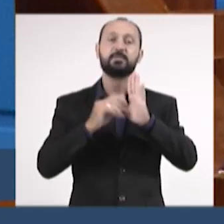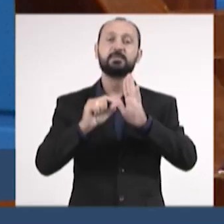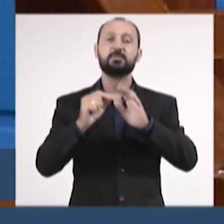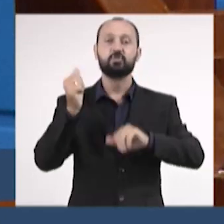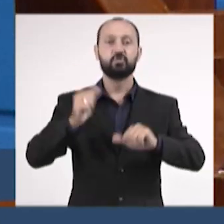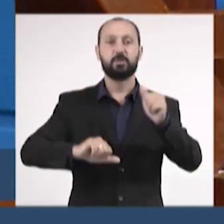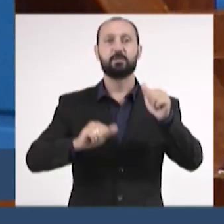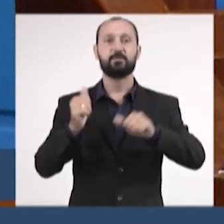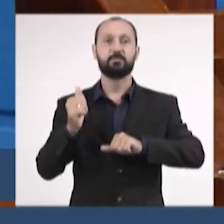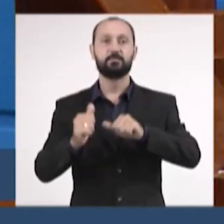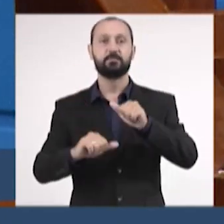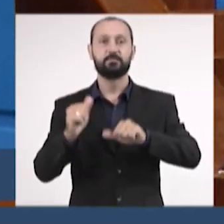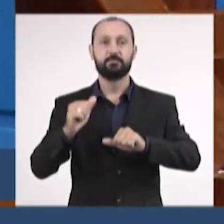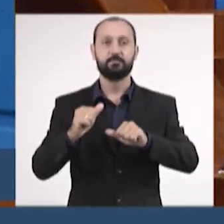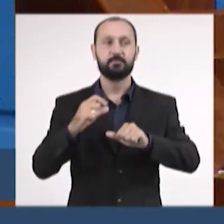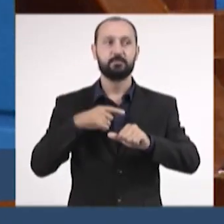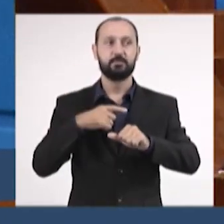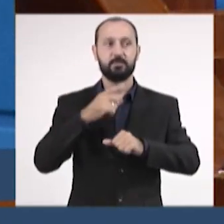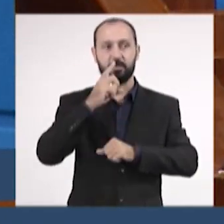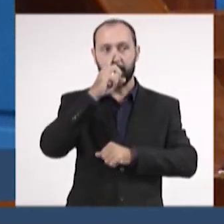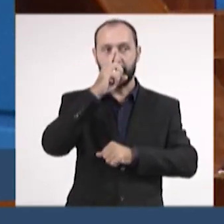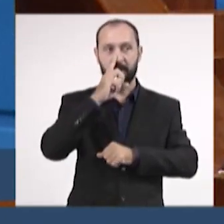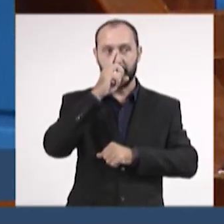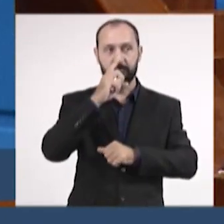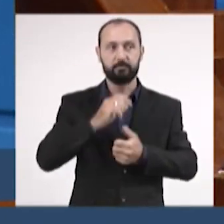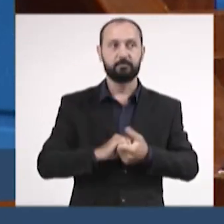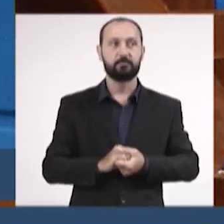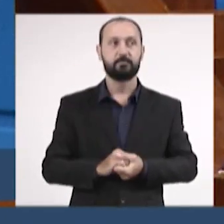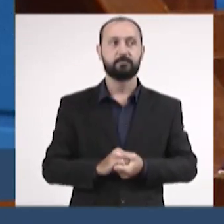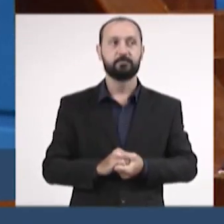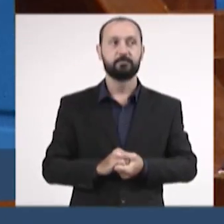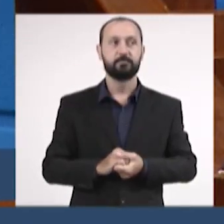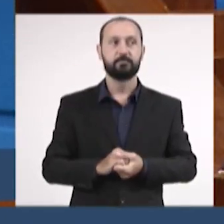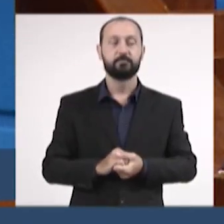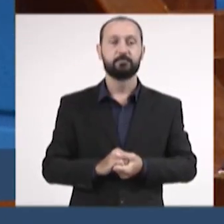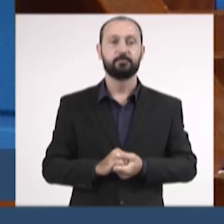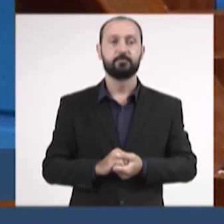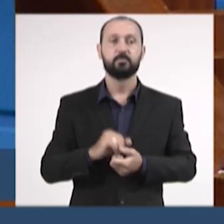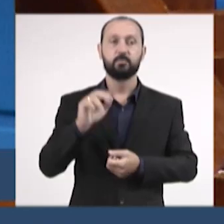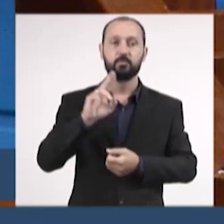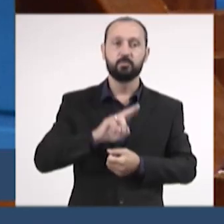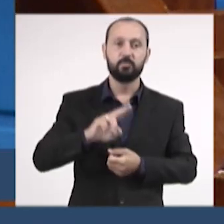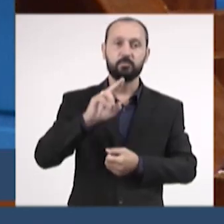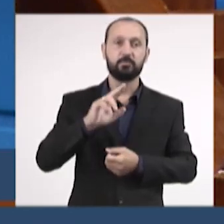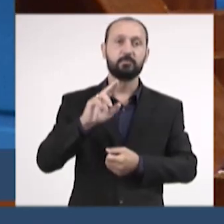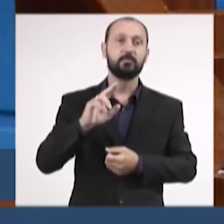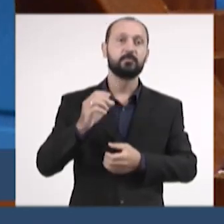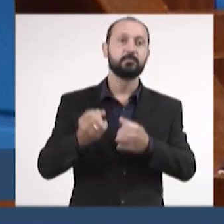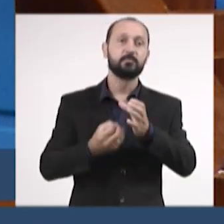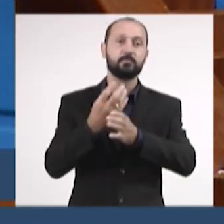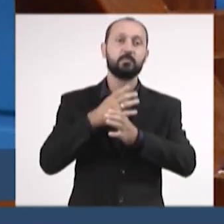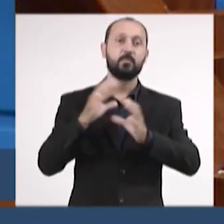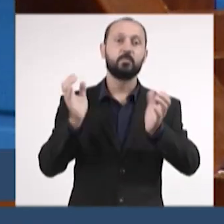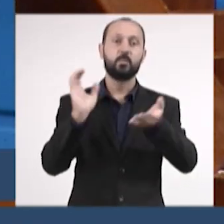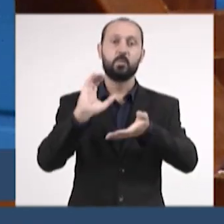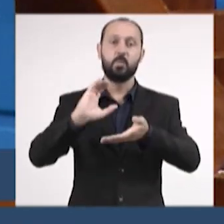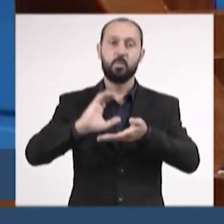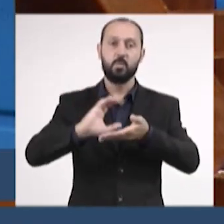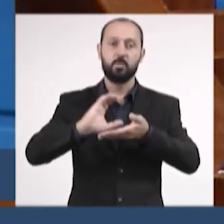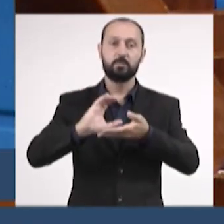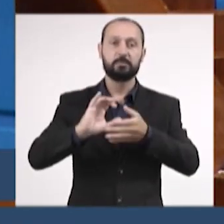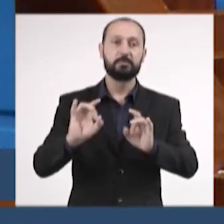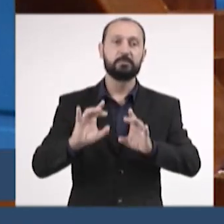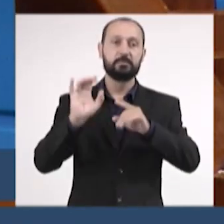de avaliação e gestão de riscos. O combate, por meio da implementação dos comitês estaduais